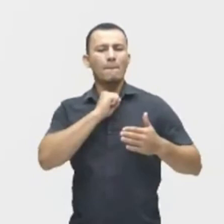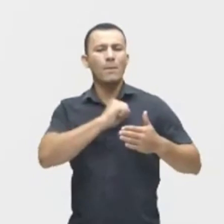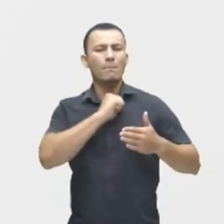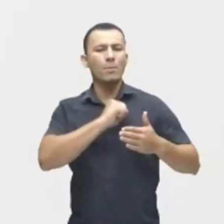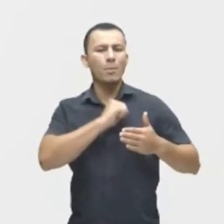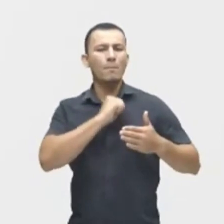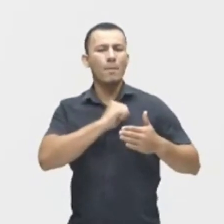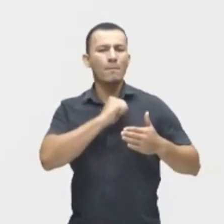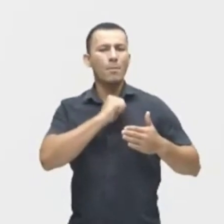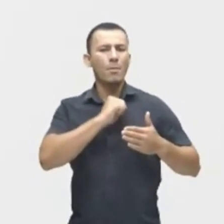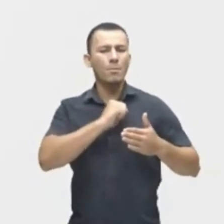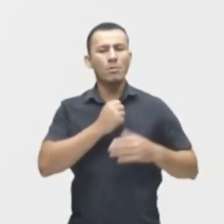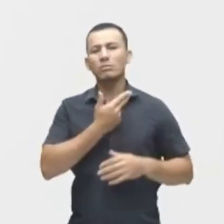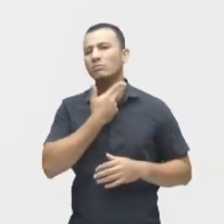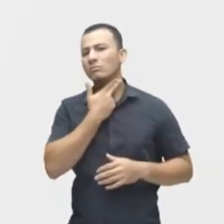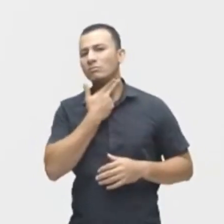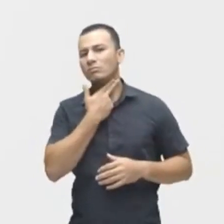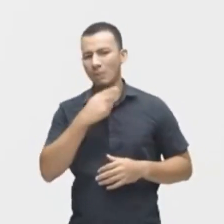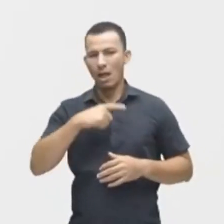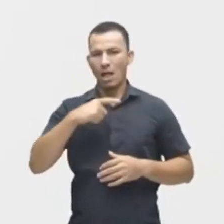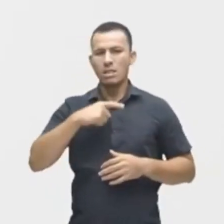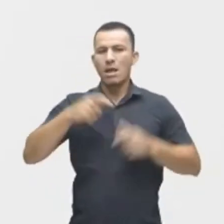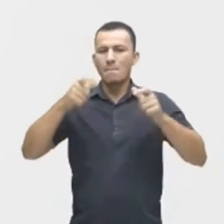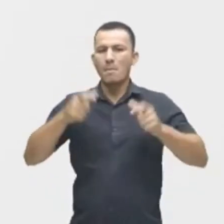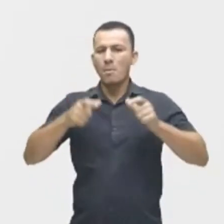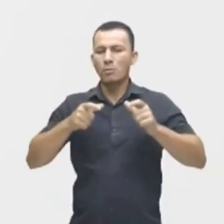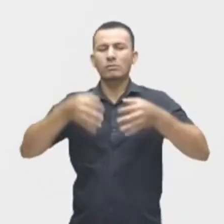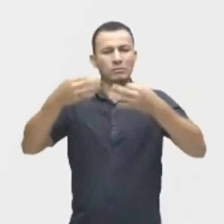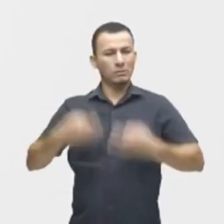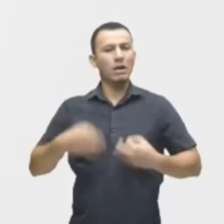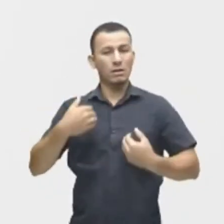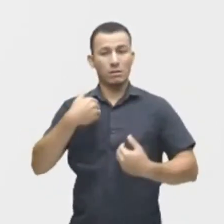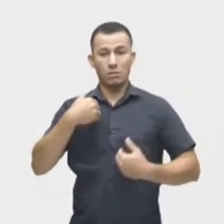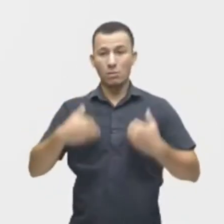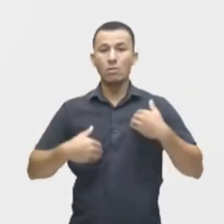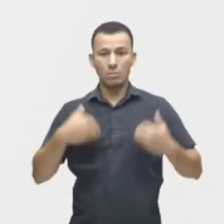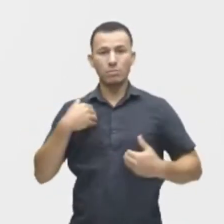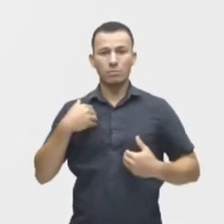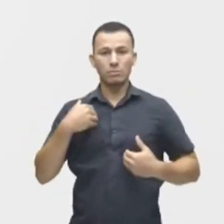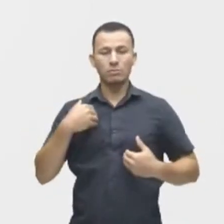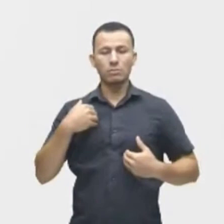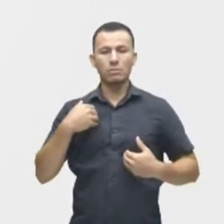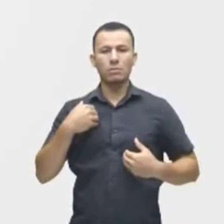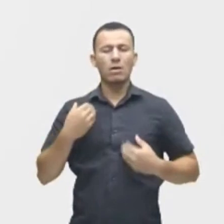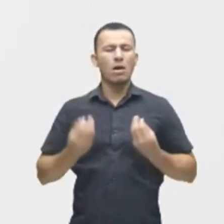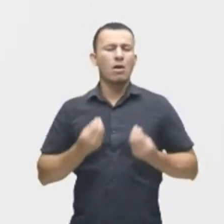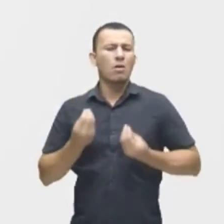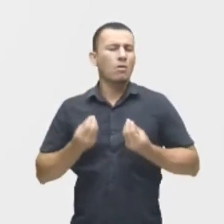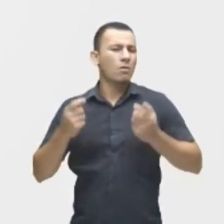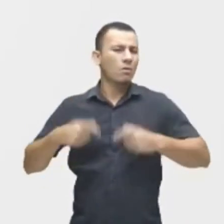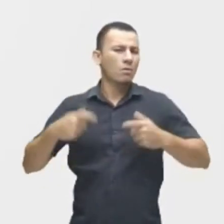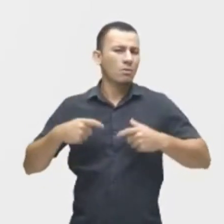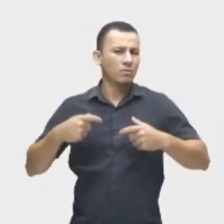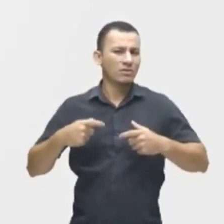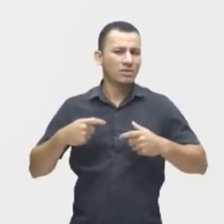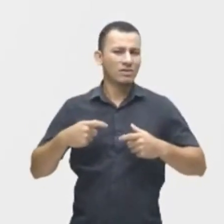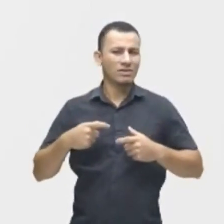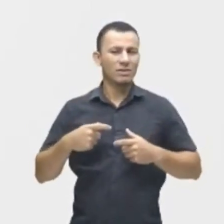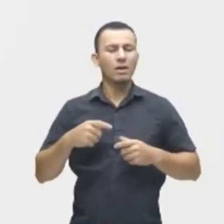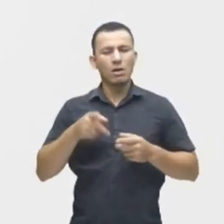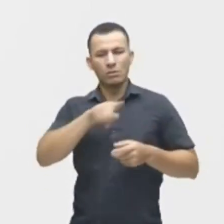viram que tem ponto estratégico no corpo que fazem esses batimentos cardíacos e eu